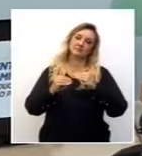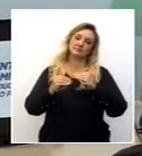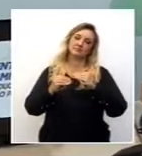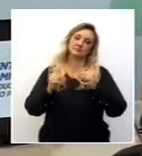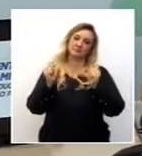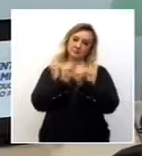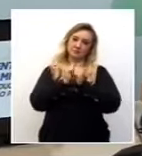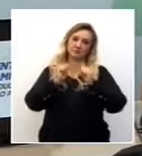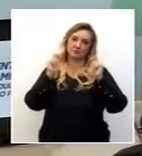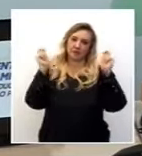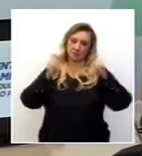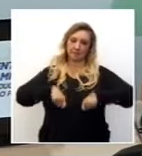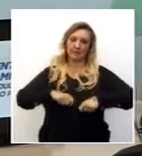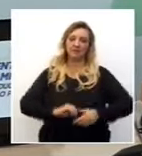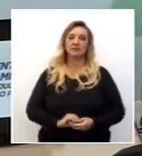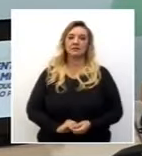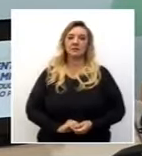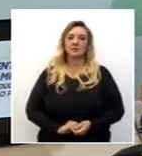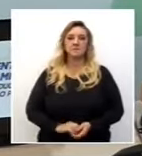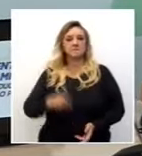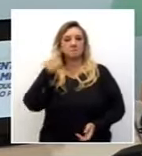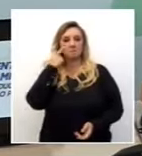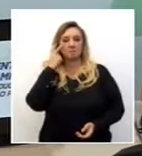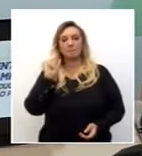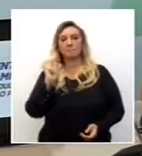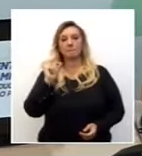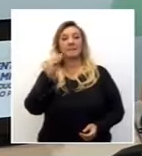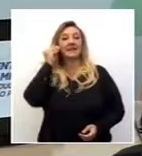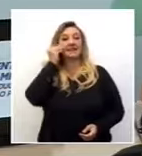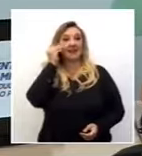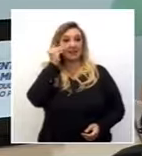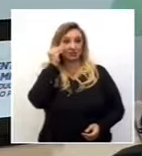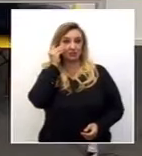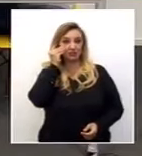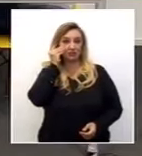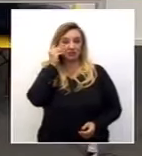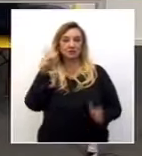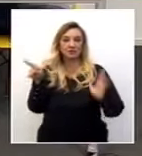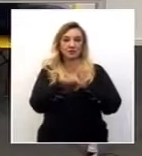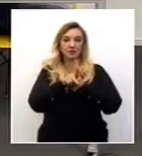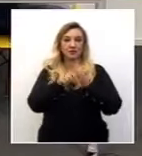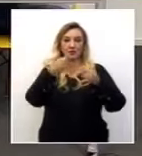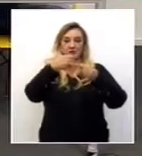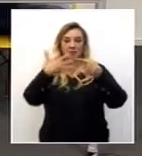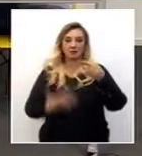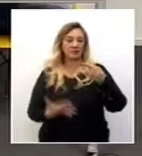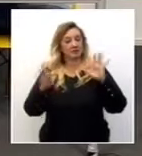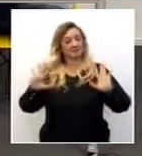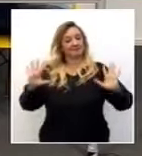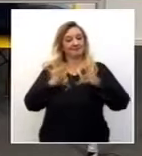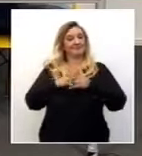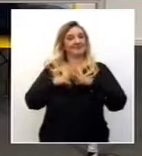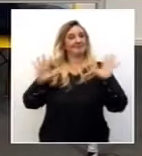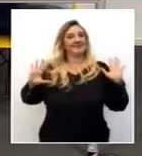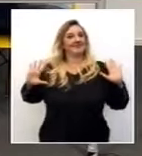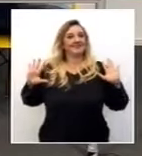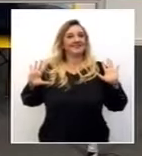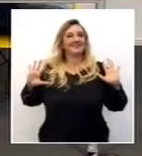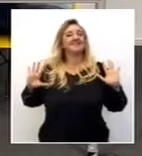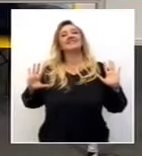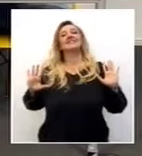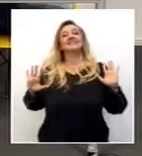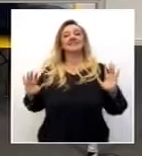dessa habilidade, né? Então, eu já penso num teste, né, do próprio Google, mas eu não quero atrapalhar, não quero